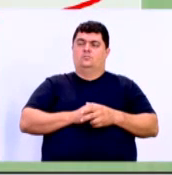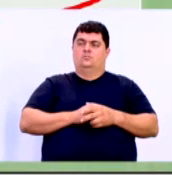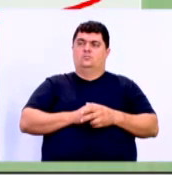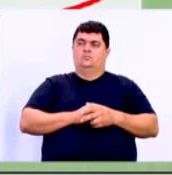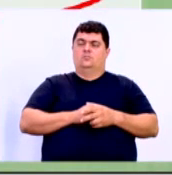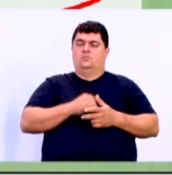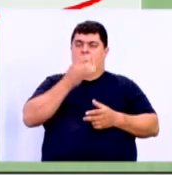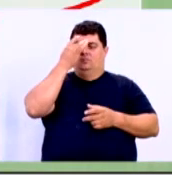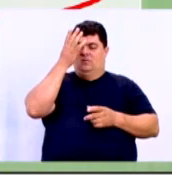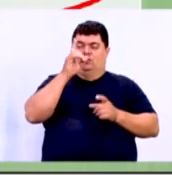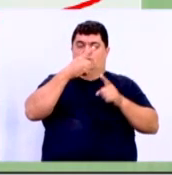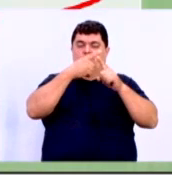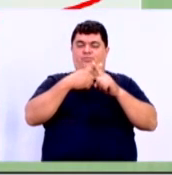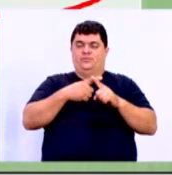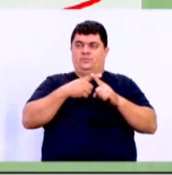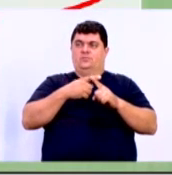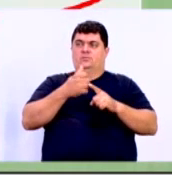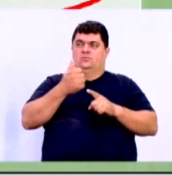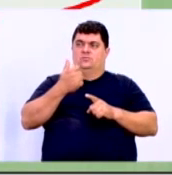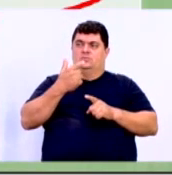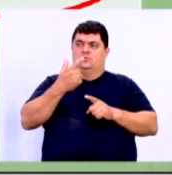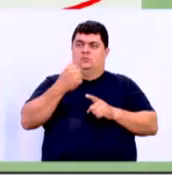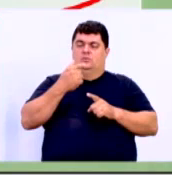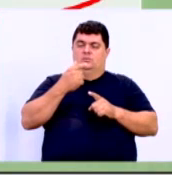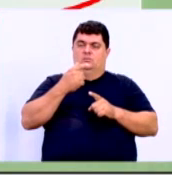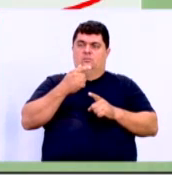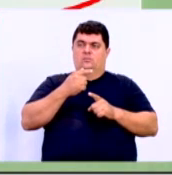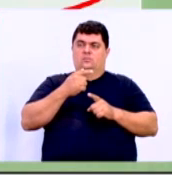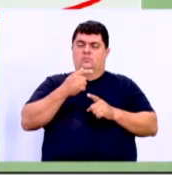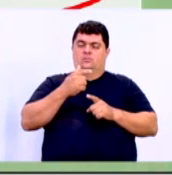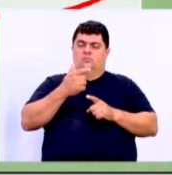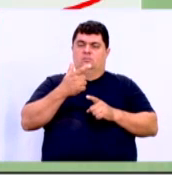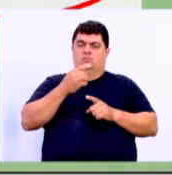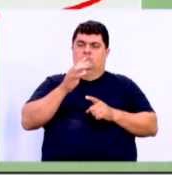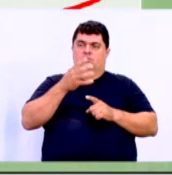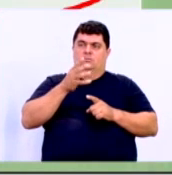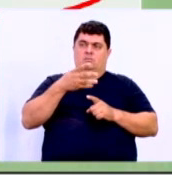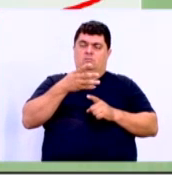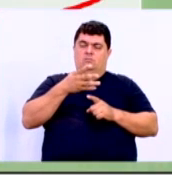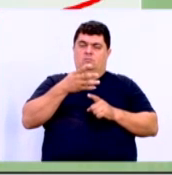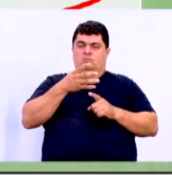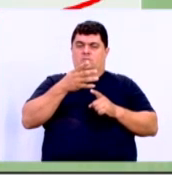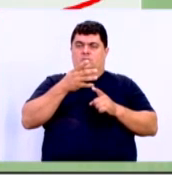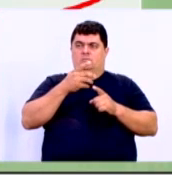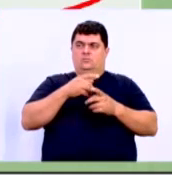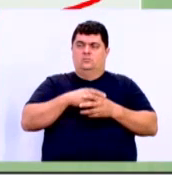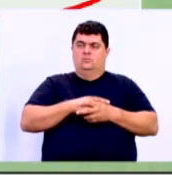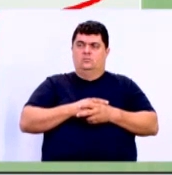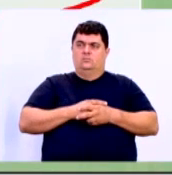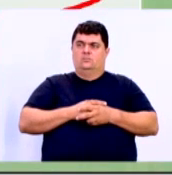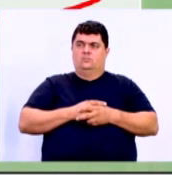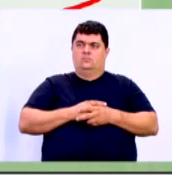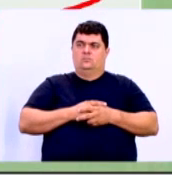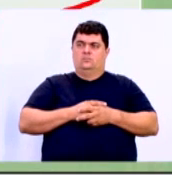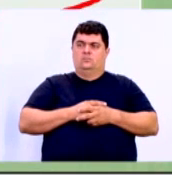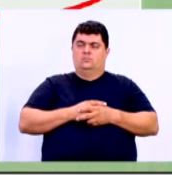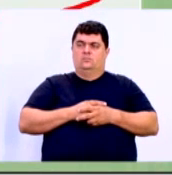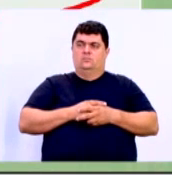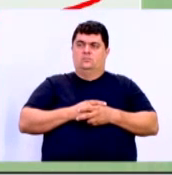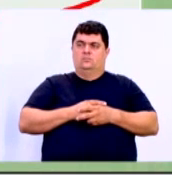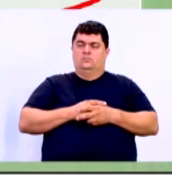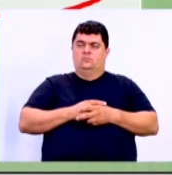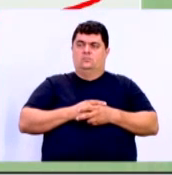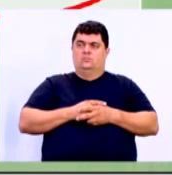Aí ficou fácil. 12.000 dividido por 3.000, achou o valor unitário. A gente multiplicava por 1.000,